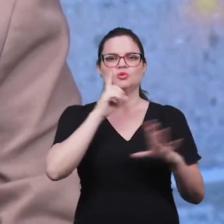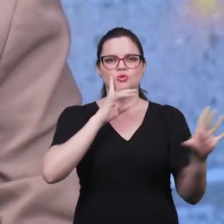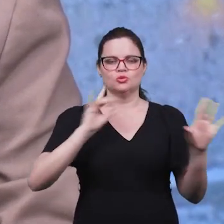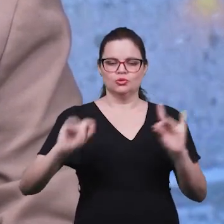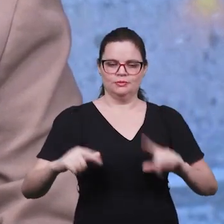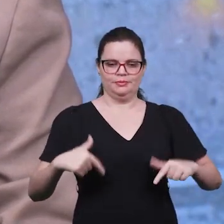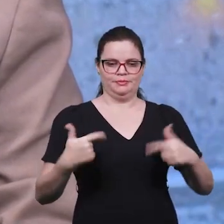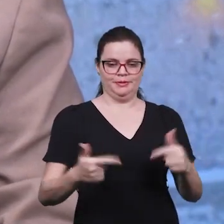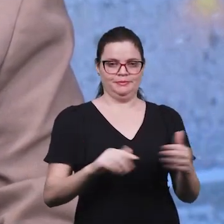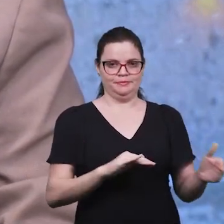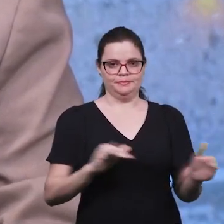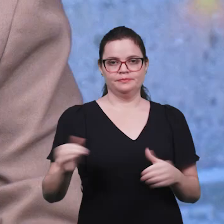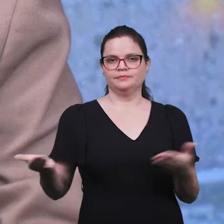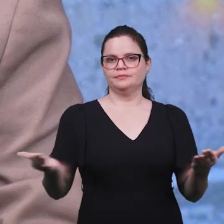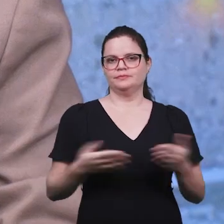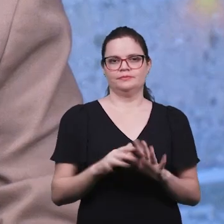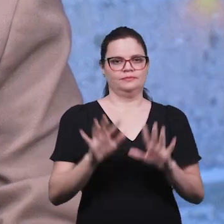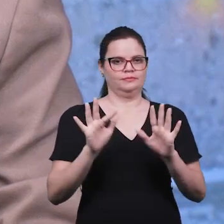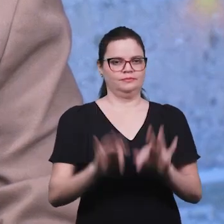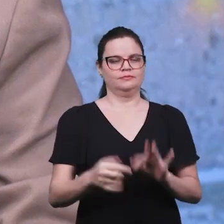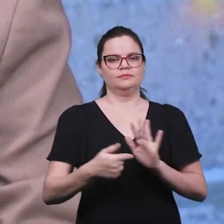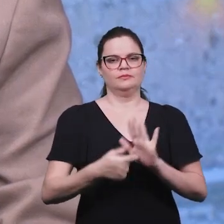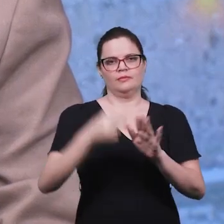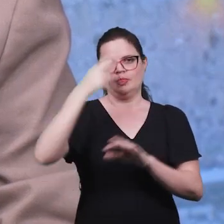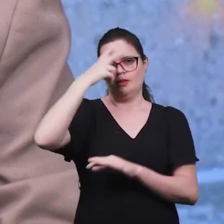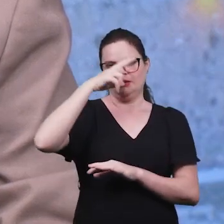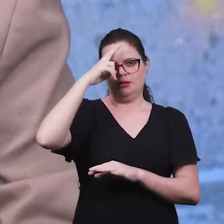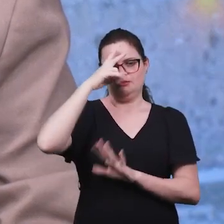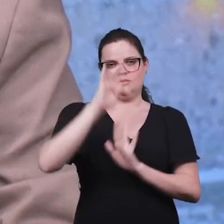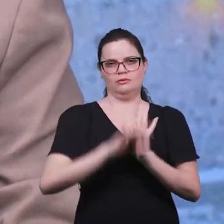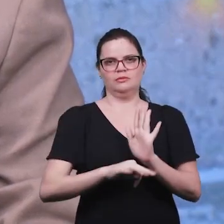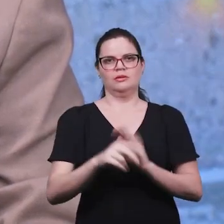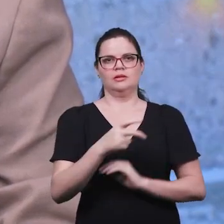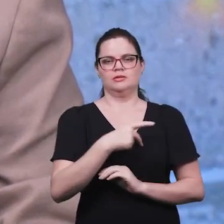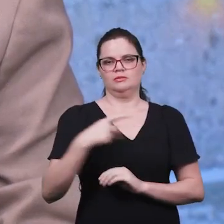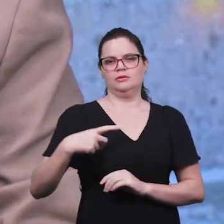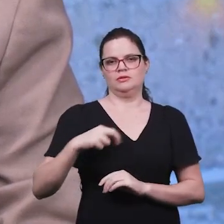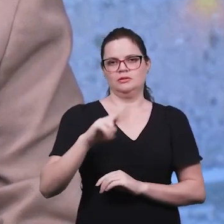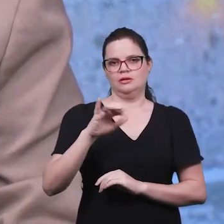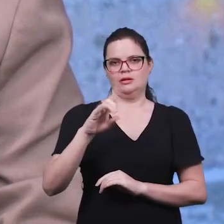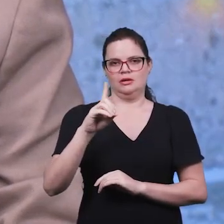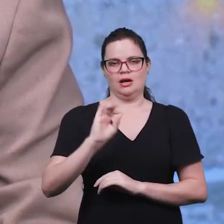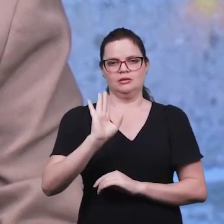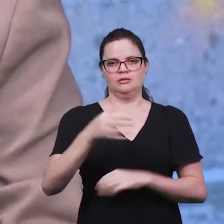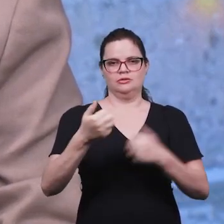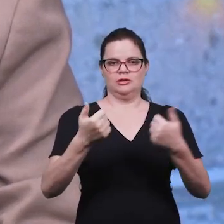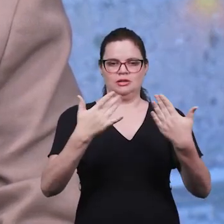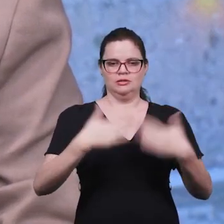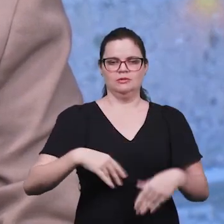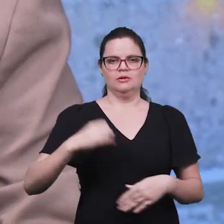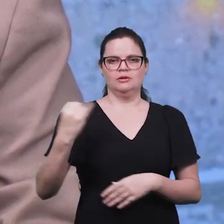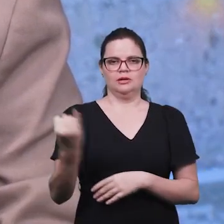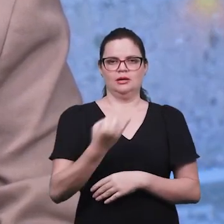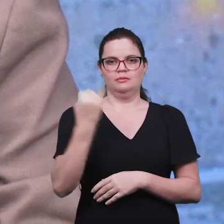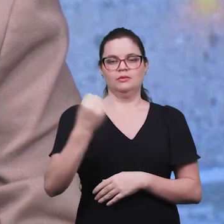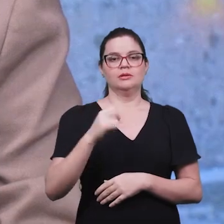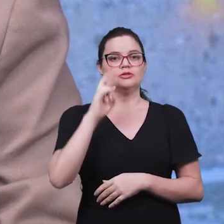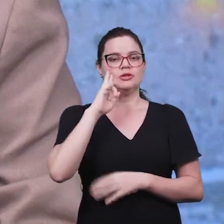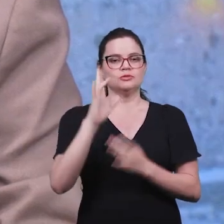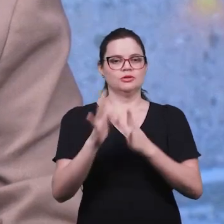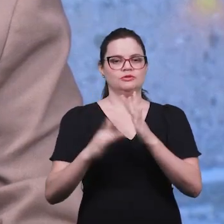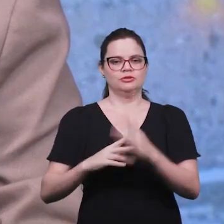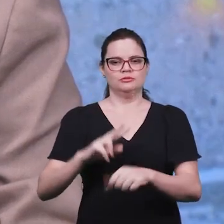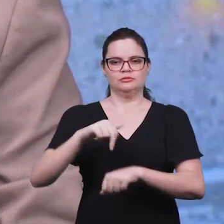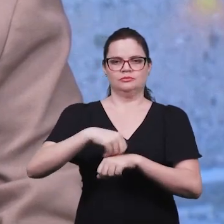né? Eu quero encerrar aqui lembrando do texto que o pastor Ricardo chegou a colocar, né, que é muito importante para nós. Foi